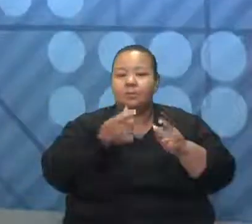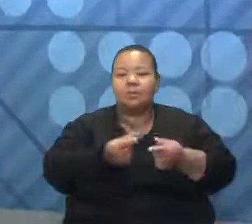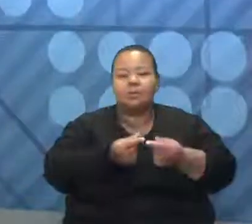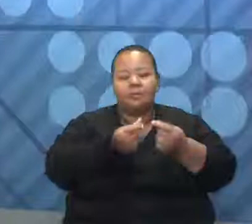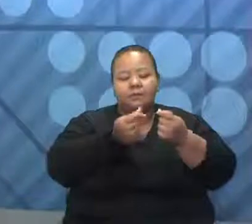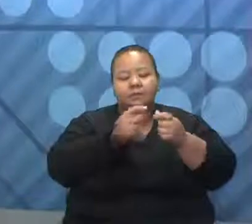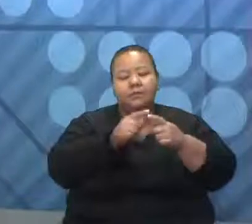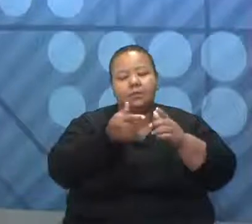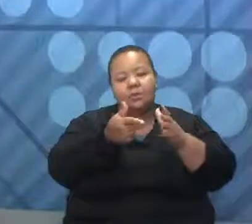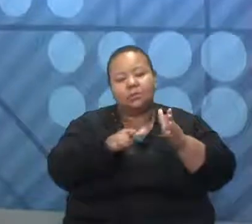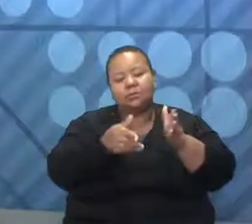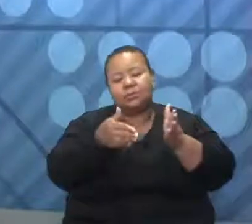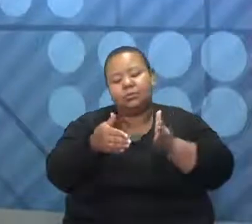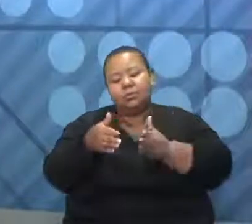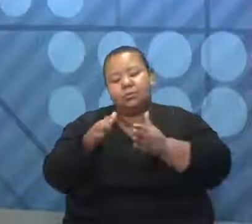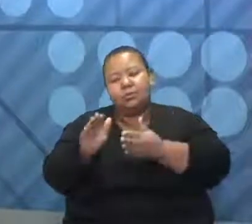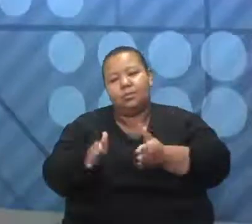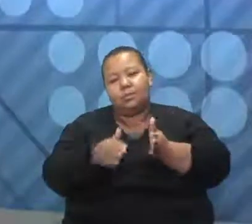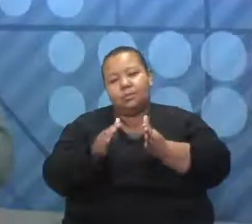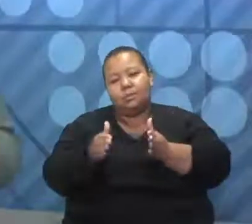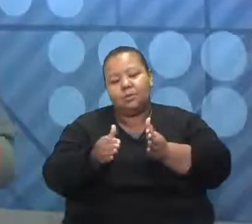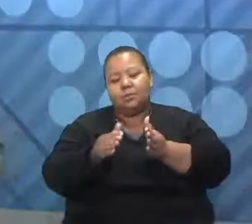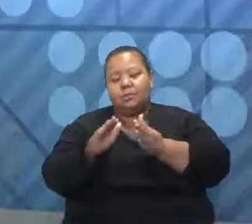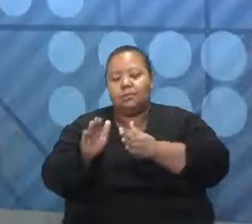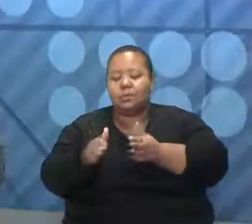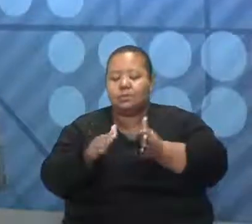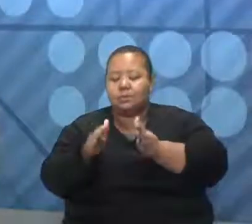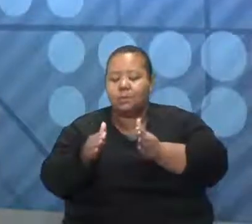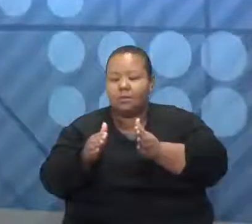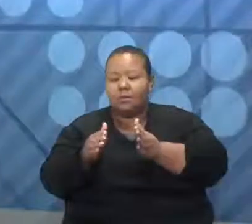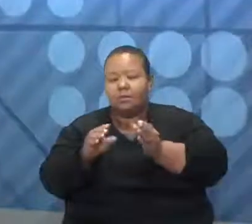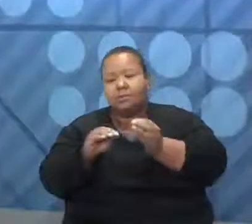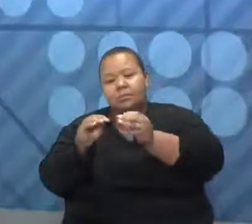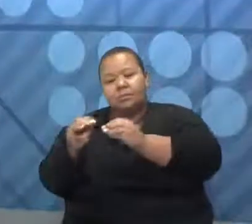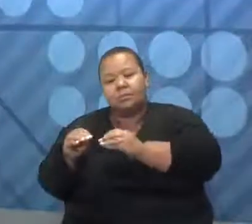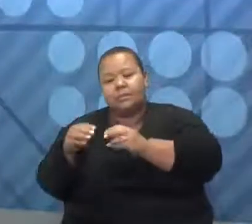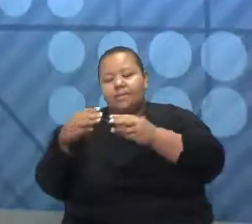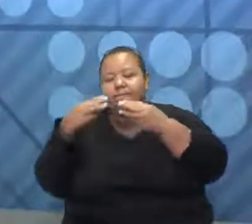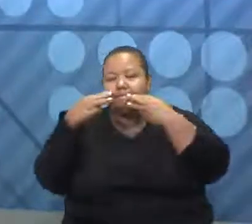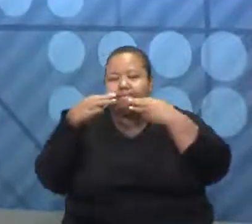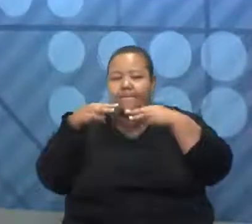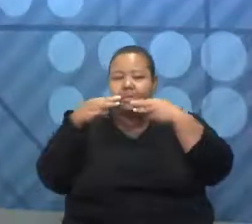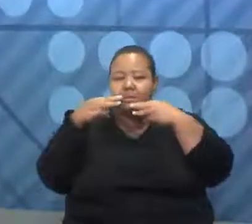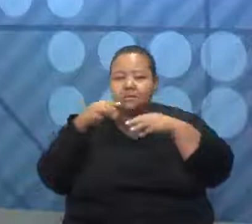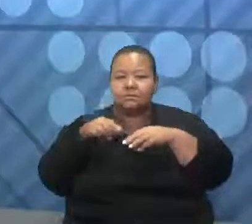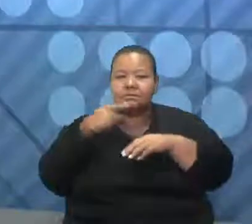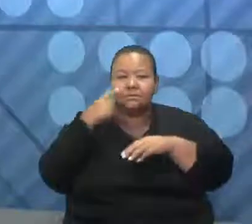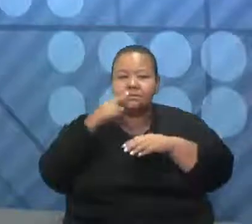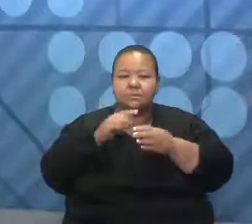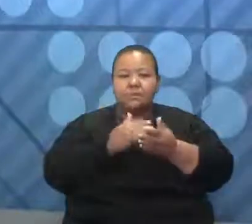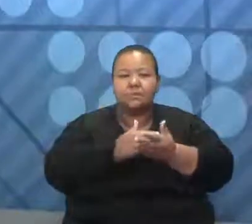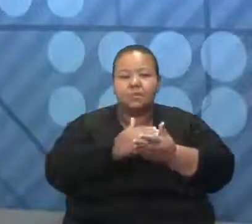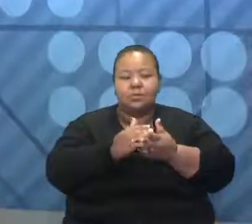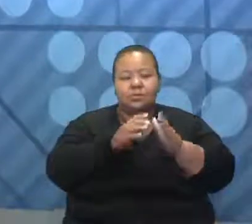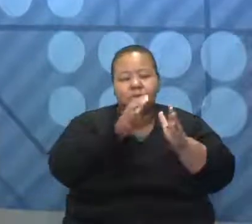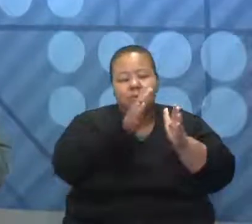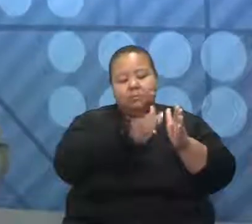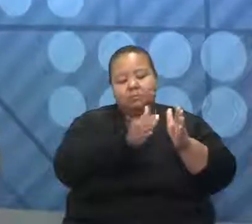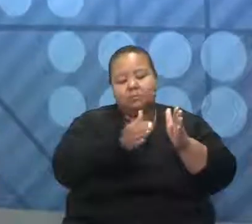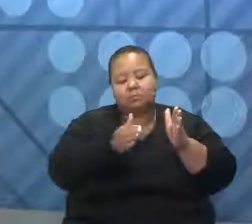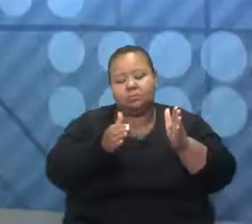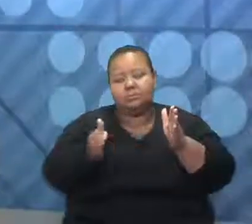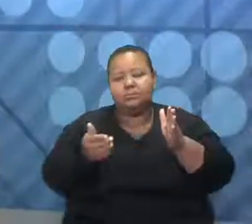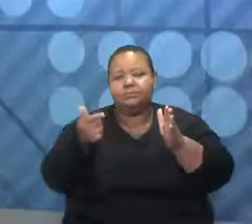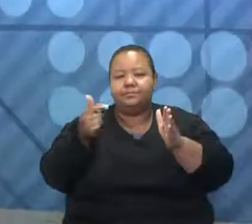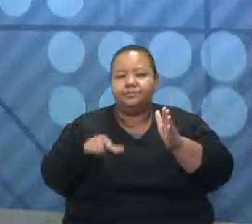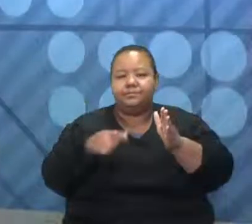em seguida, produção, marketing. E aí, só para uma questão mais didática, assim, partir dessas análises para